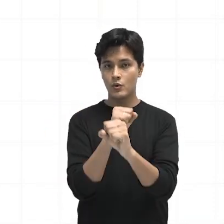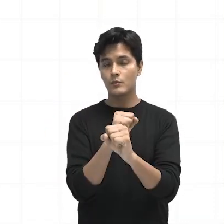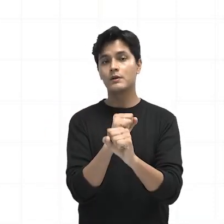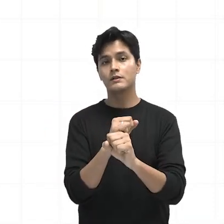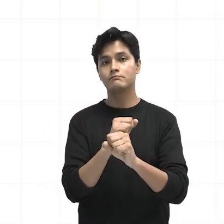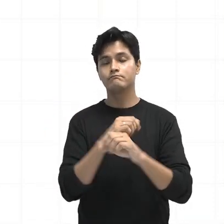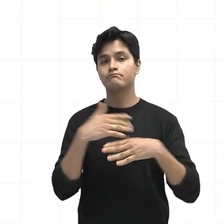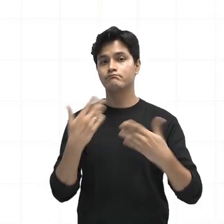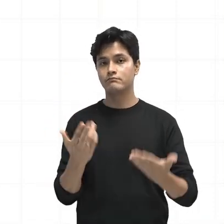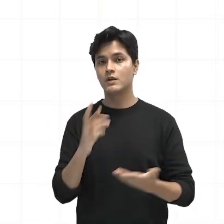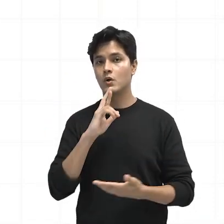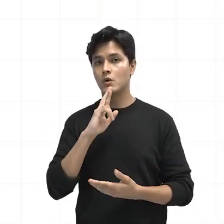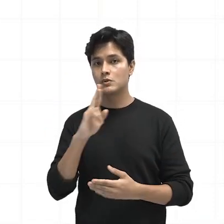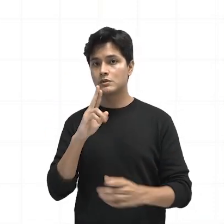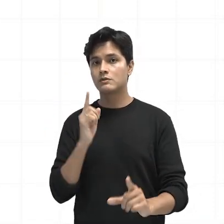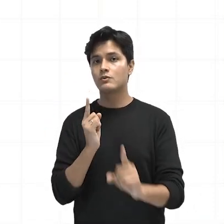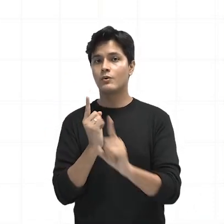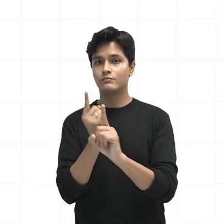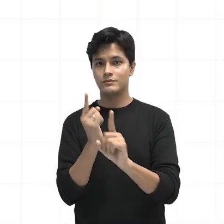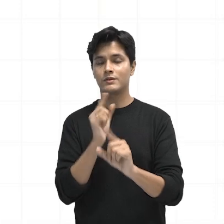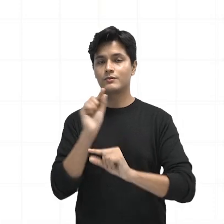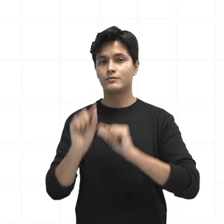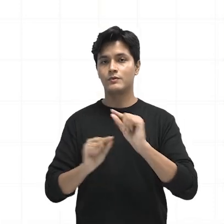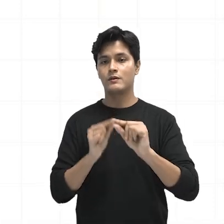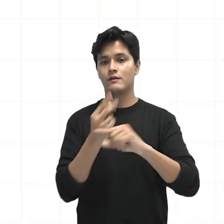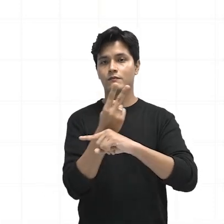vai encontrar como resultado final